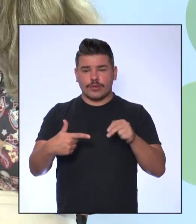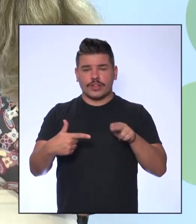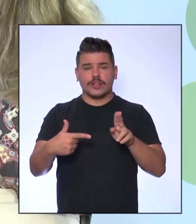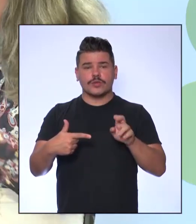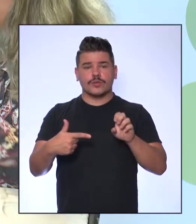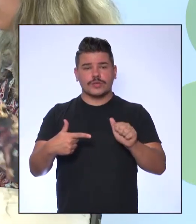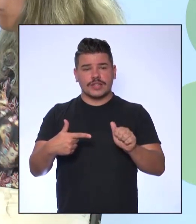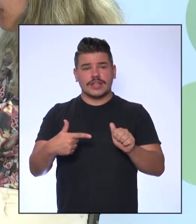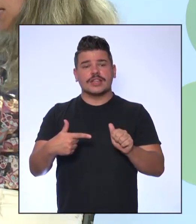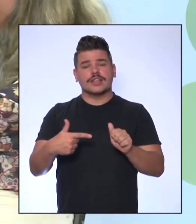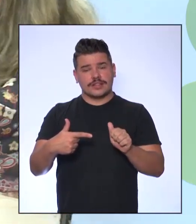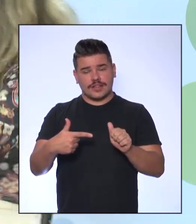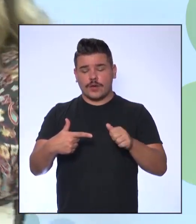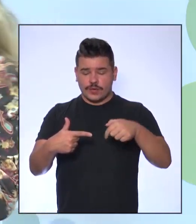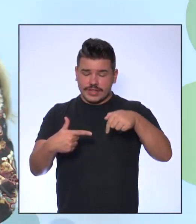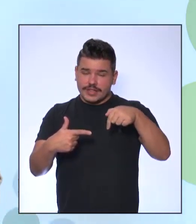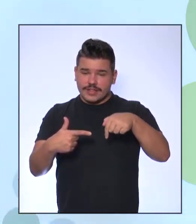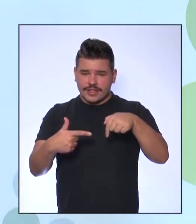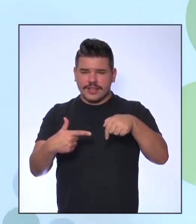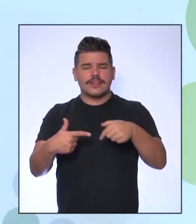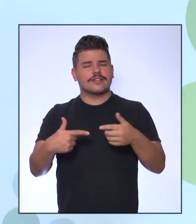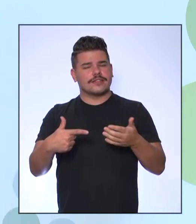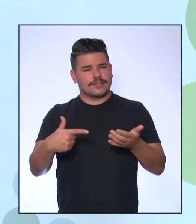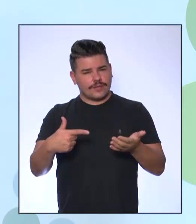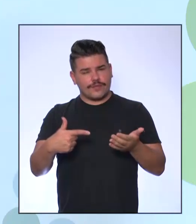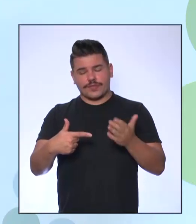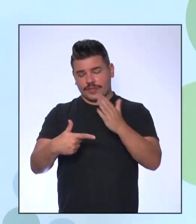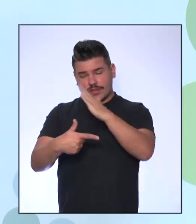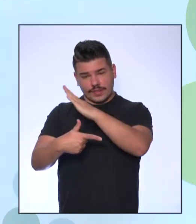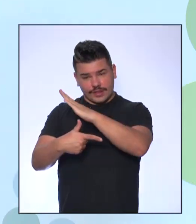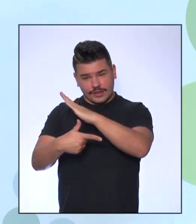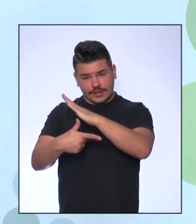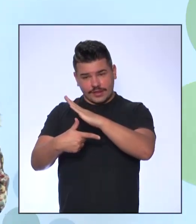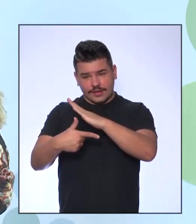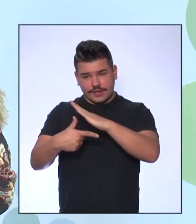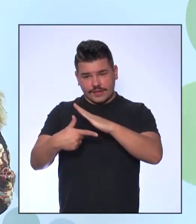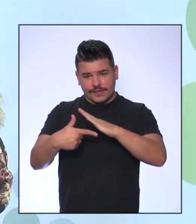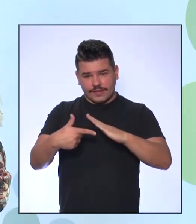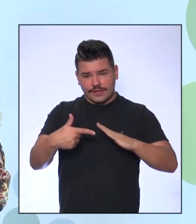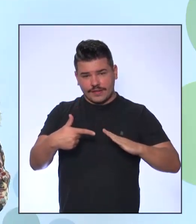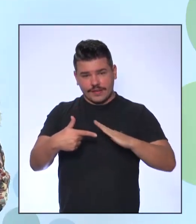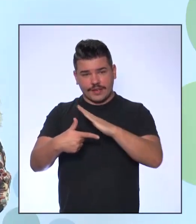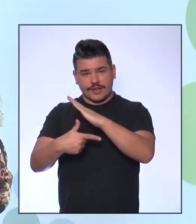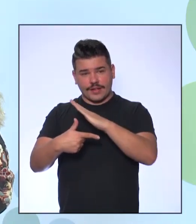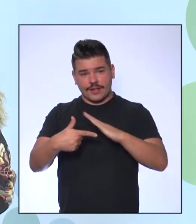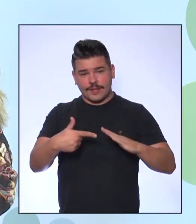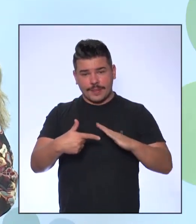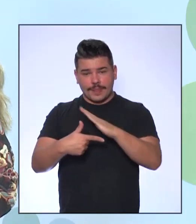E a tangente? A tangente, cateto oposto, que é o P,